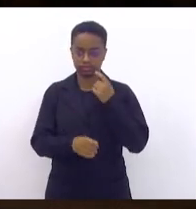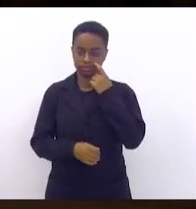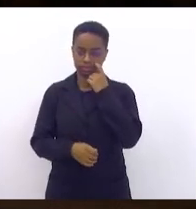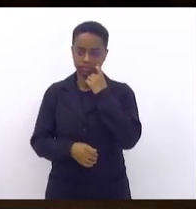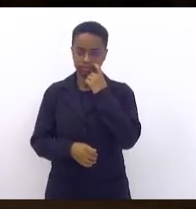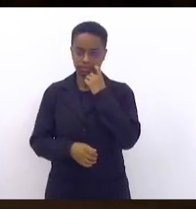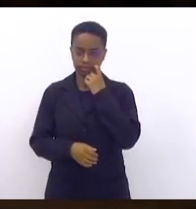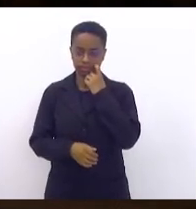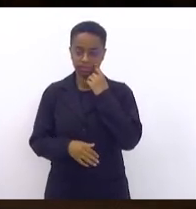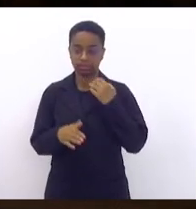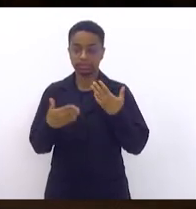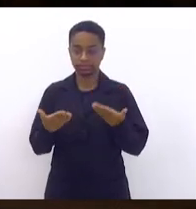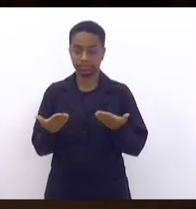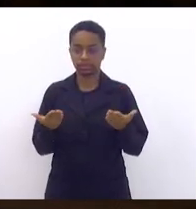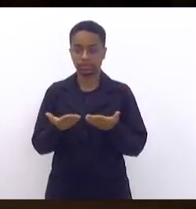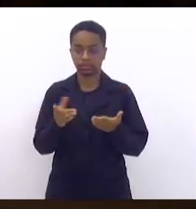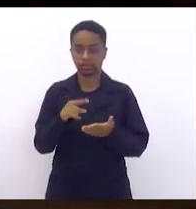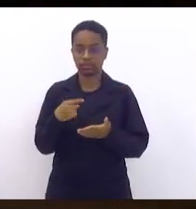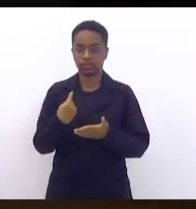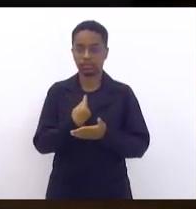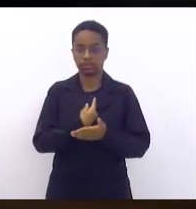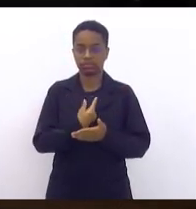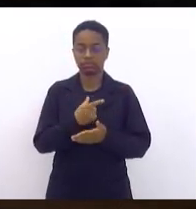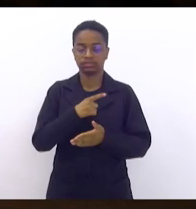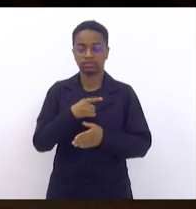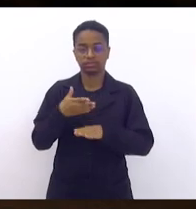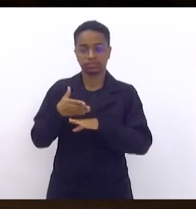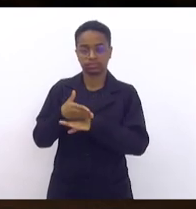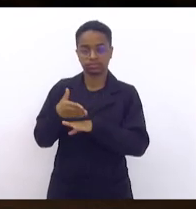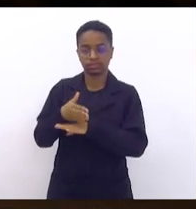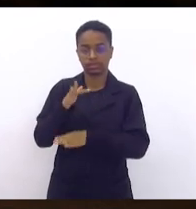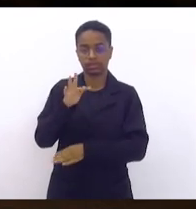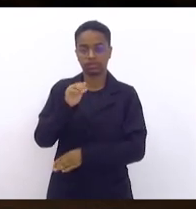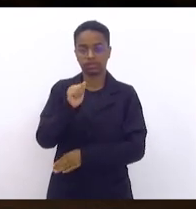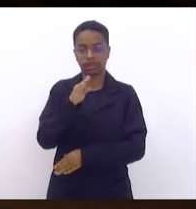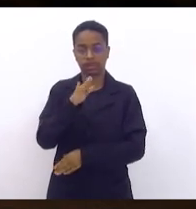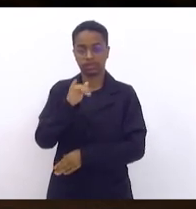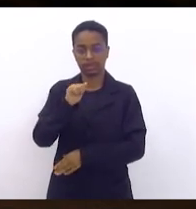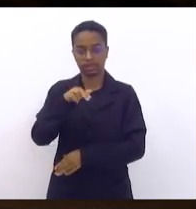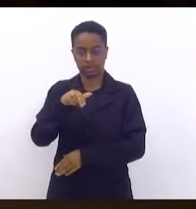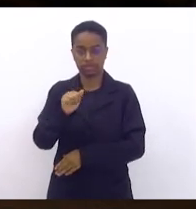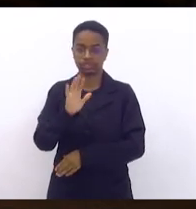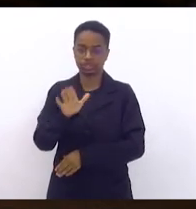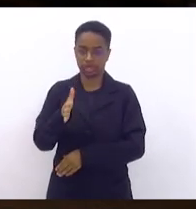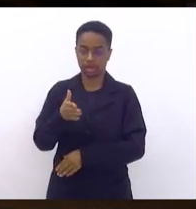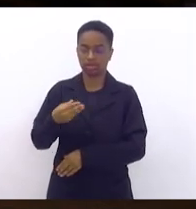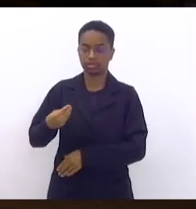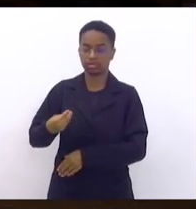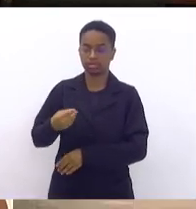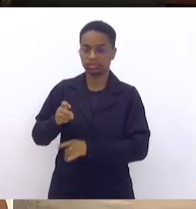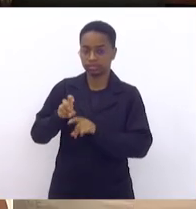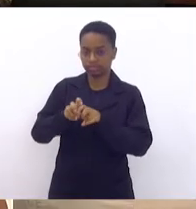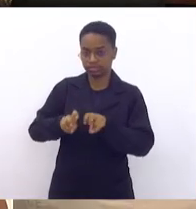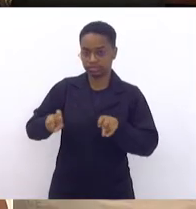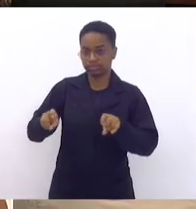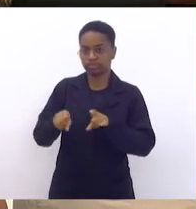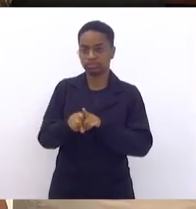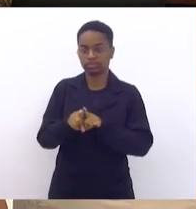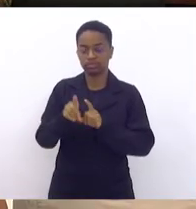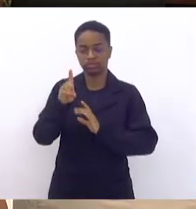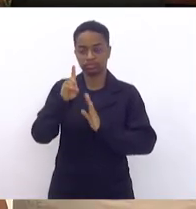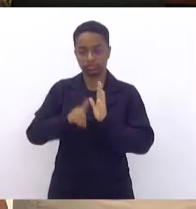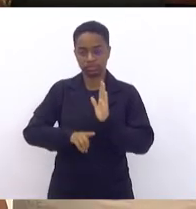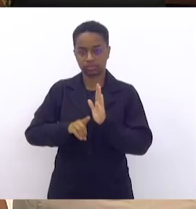a nossa mesa agora vai contar com a participação da Fabiana Queiroga que já tá aqui com a gente no palco diretora de Economia circular da